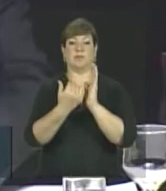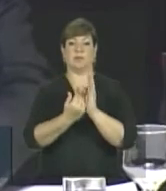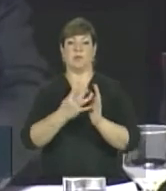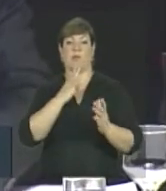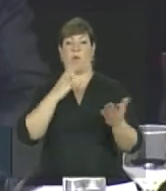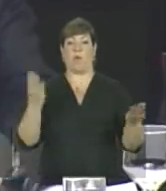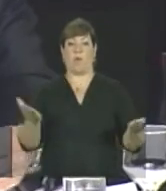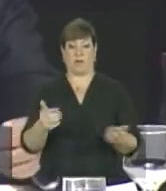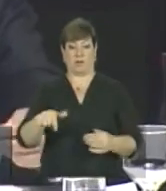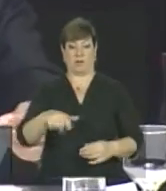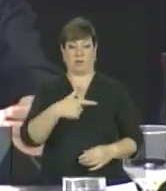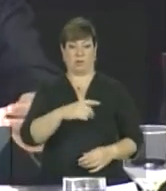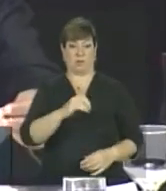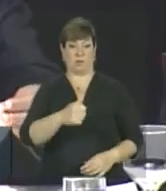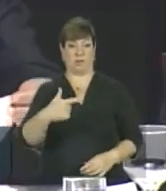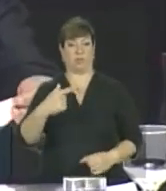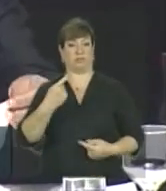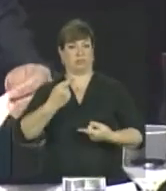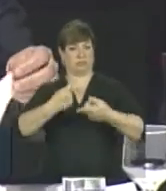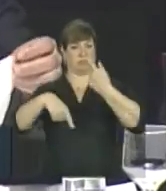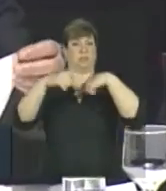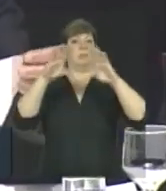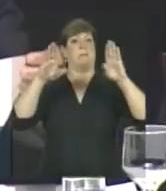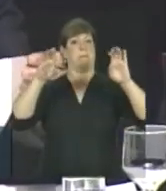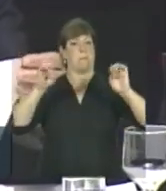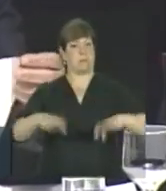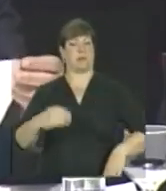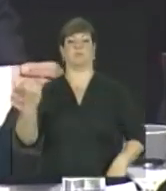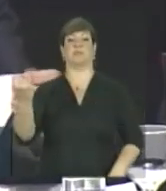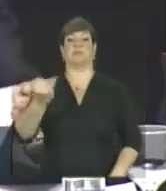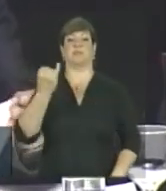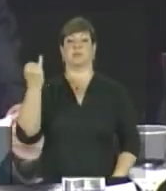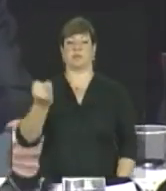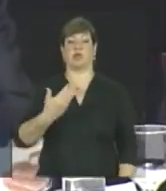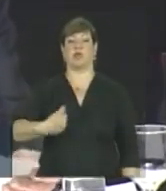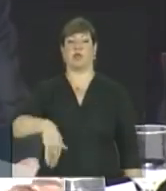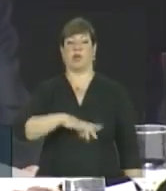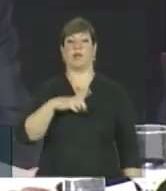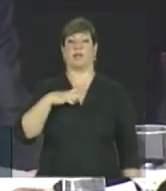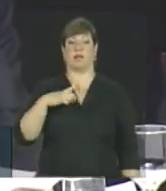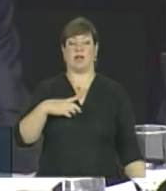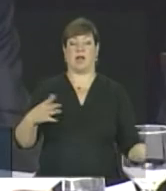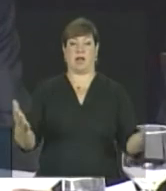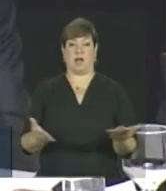evolução importante. Nós temos agora